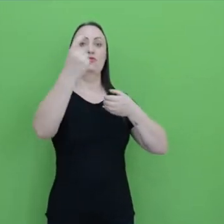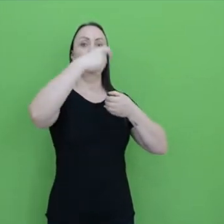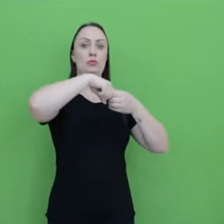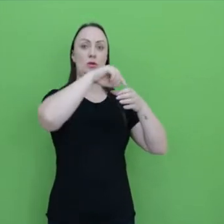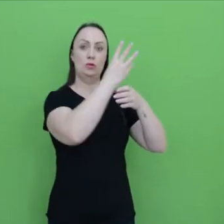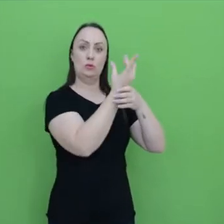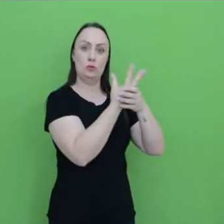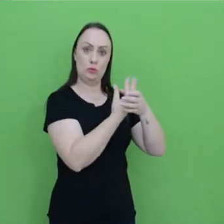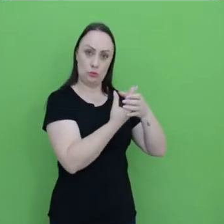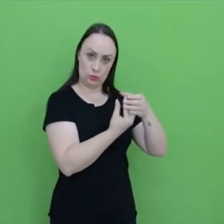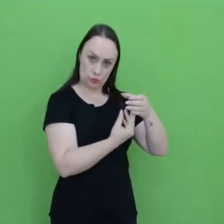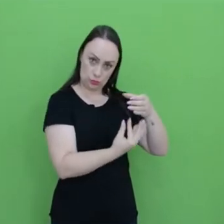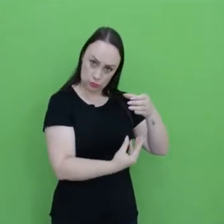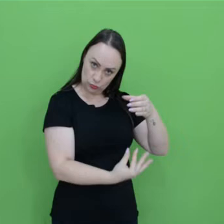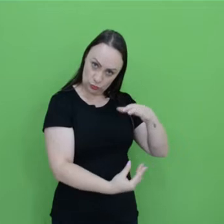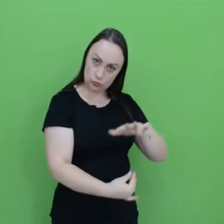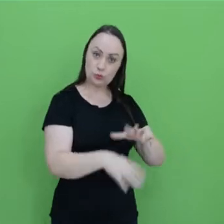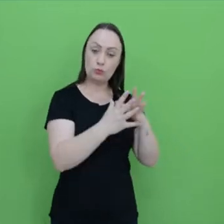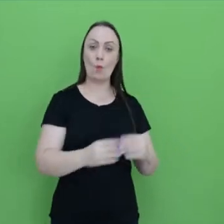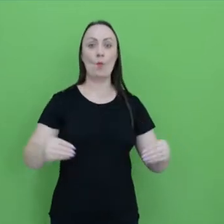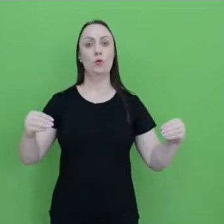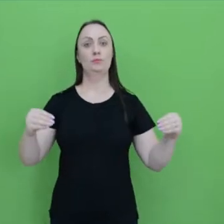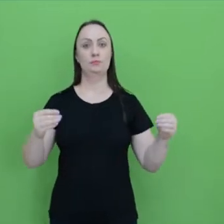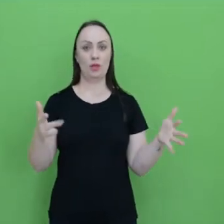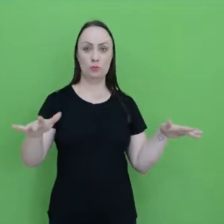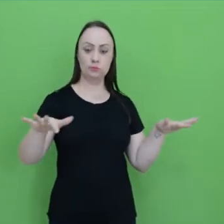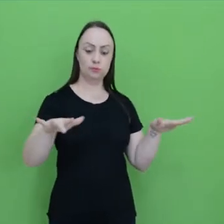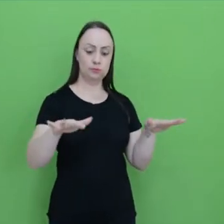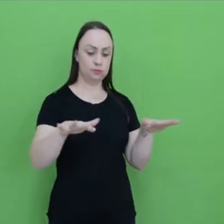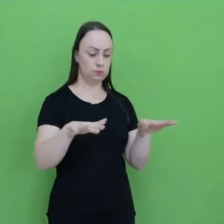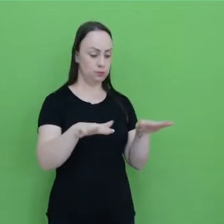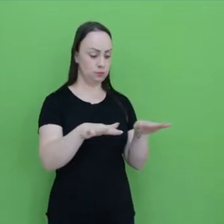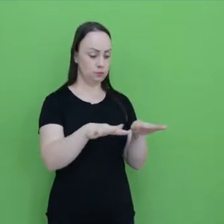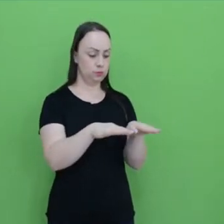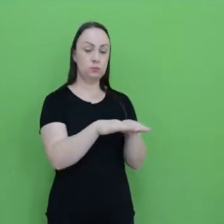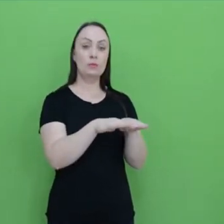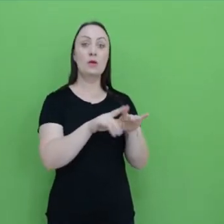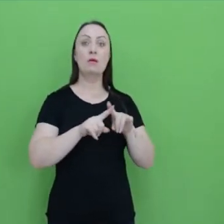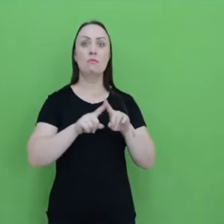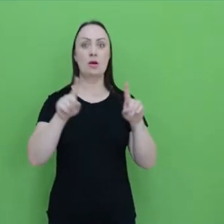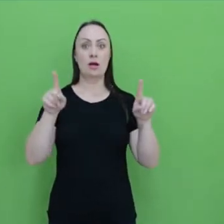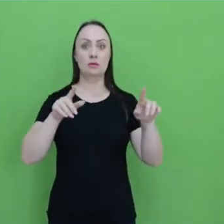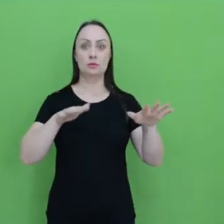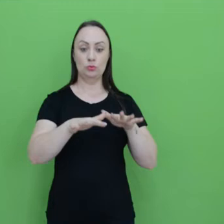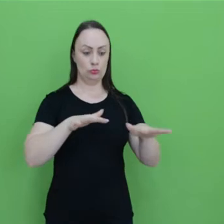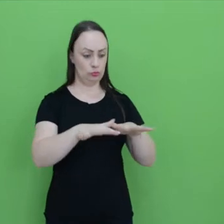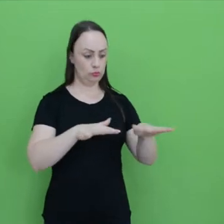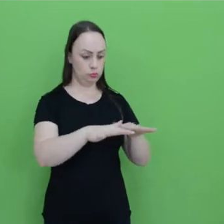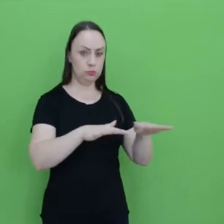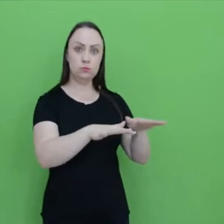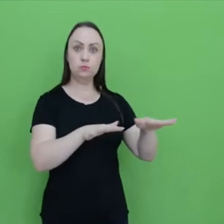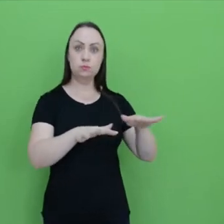rachaduras e desapareceram. As rachaduras se fecharam, porém, com o tremor